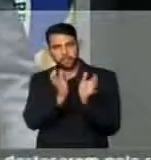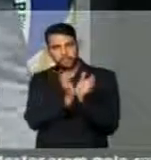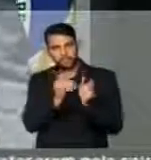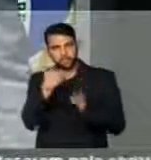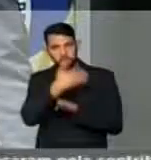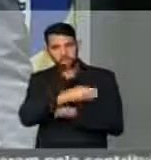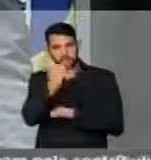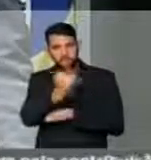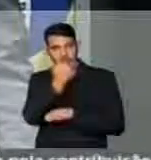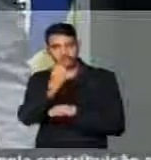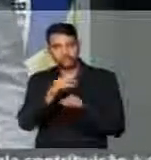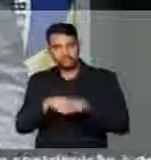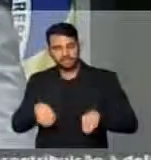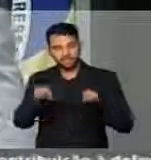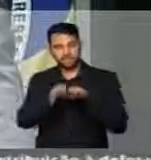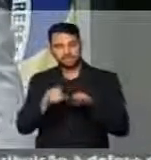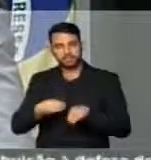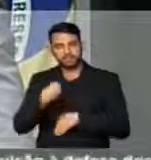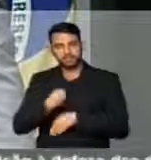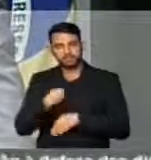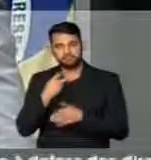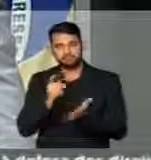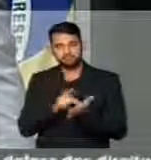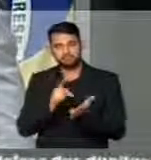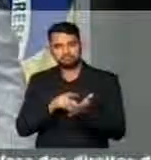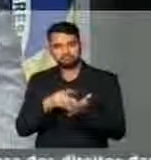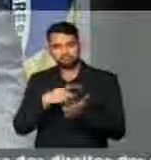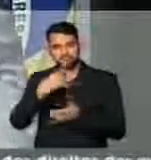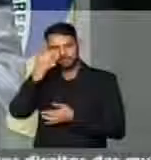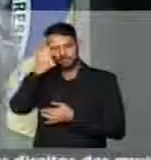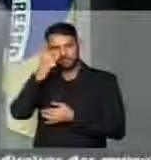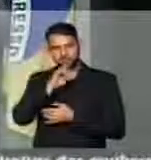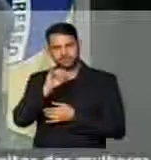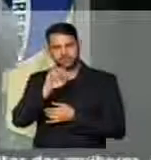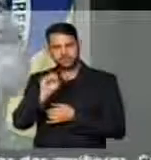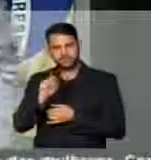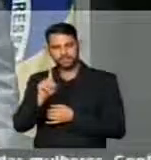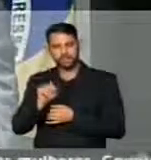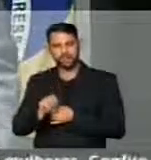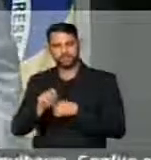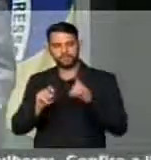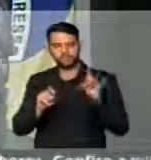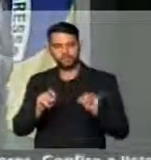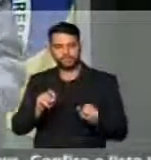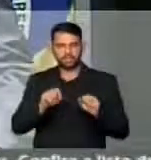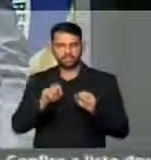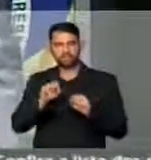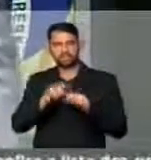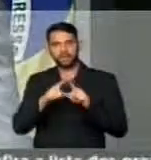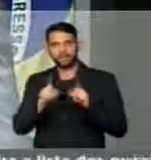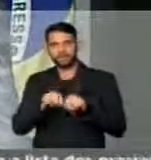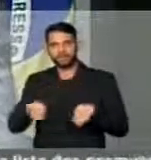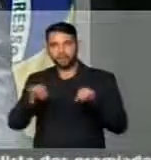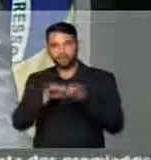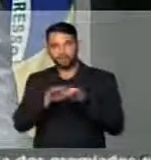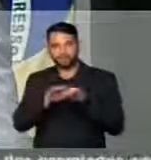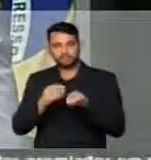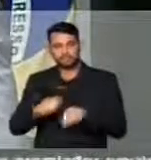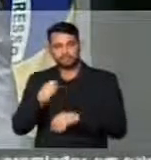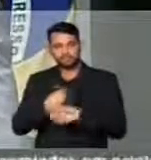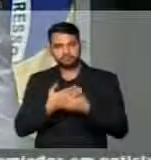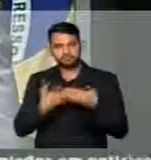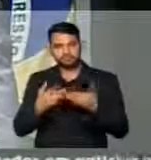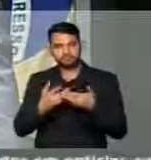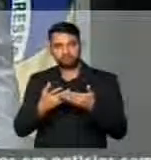para a democracia, inclusive, que haja pensamento ideológico de esquerda, de direita, a social-democracia